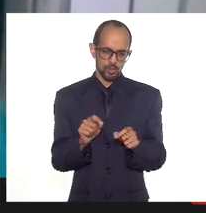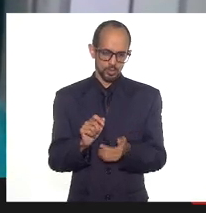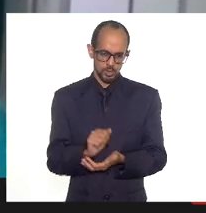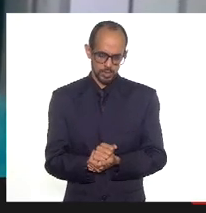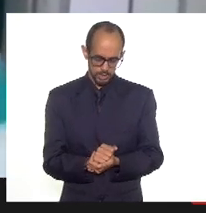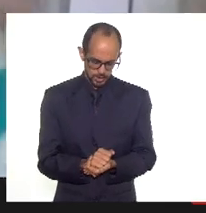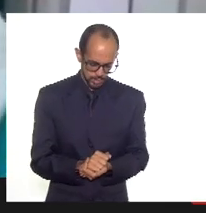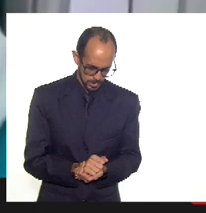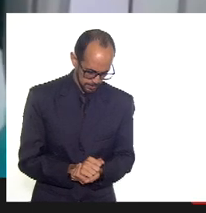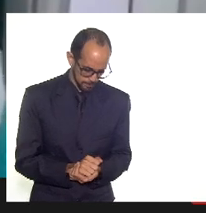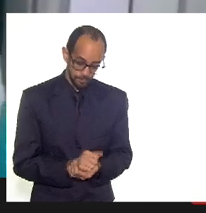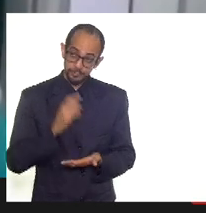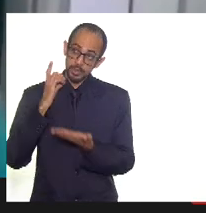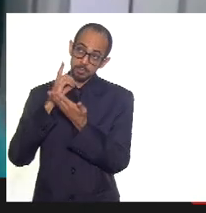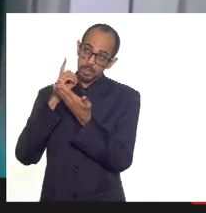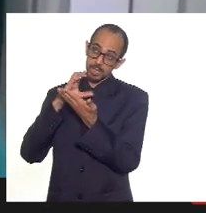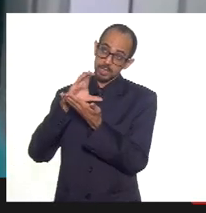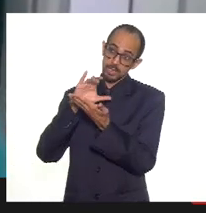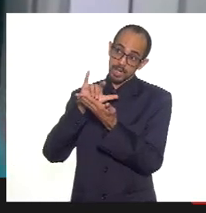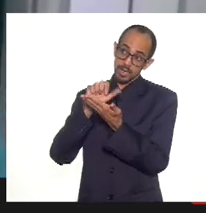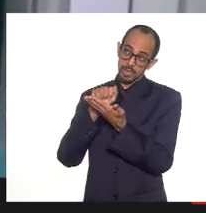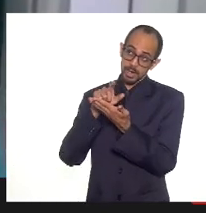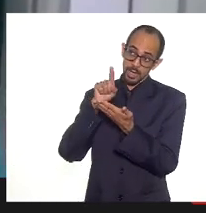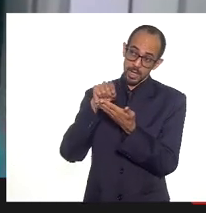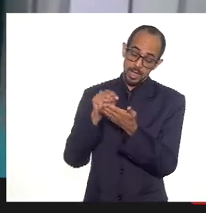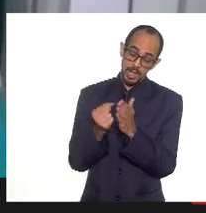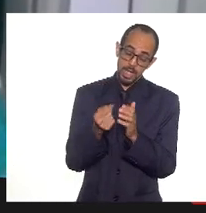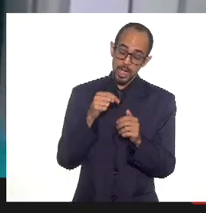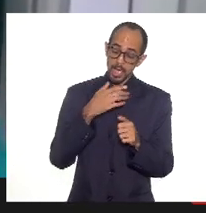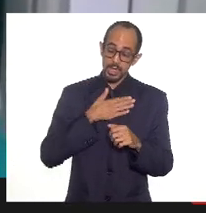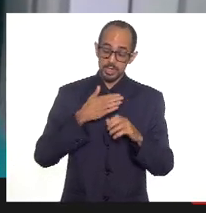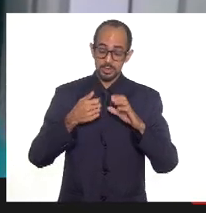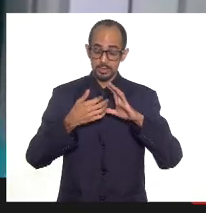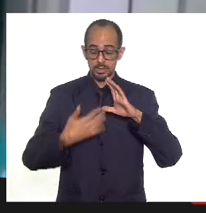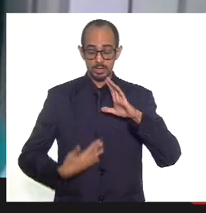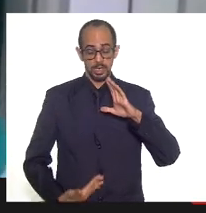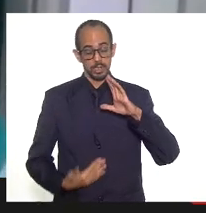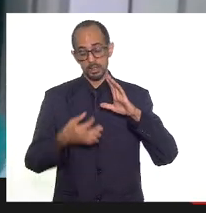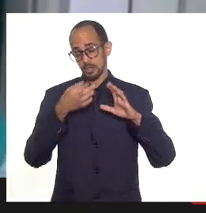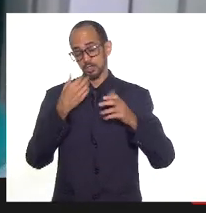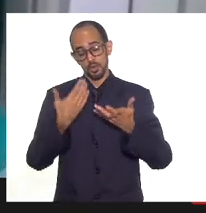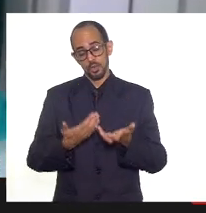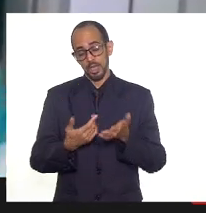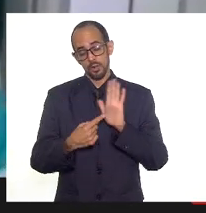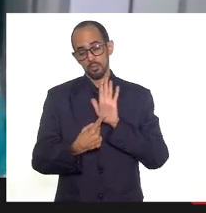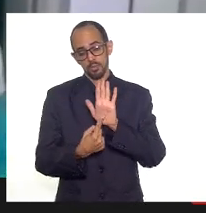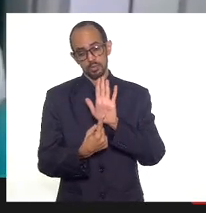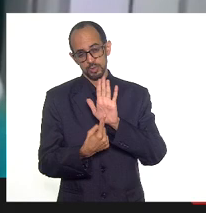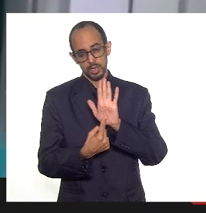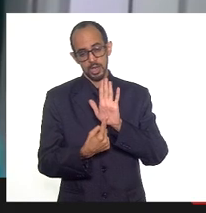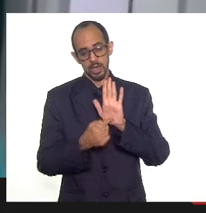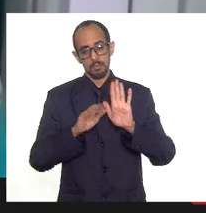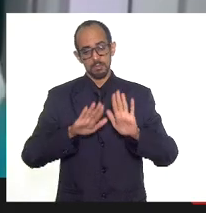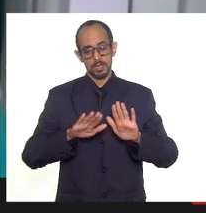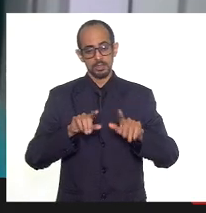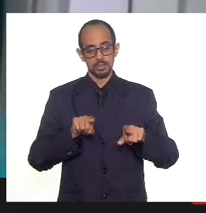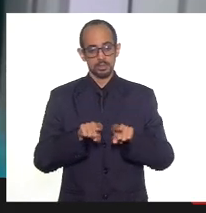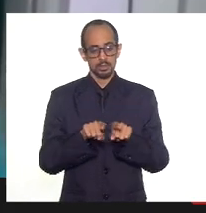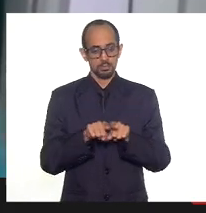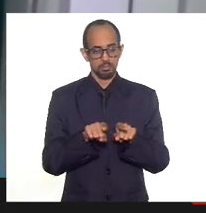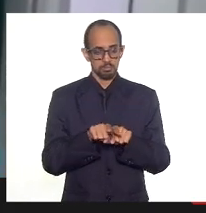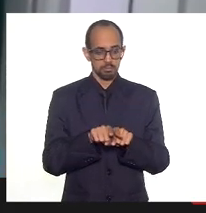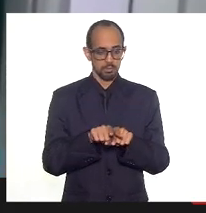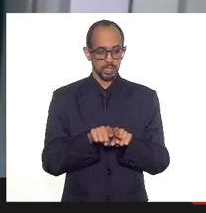permitisse, fazer esse conjunto de considerações, mas defender que a gente tenha, de novo, algum tipo